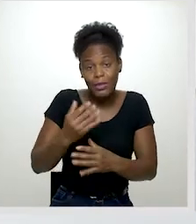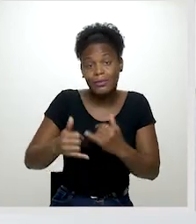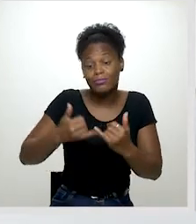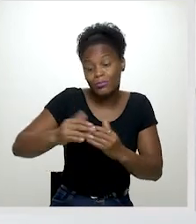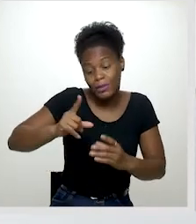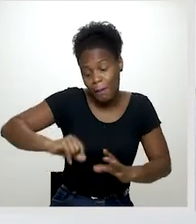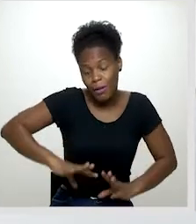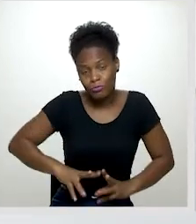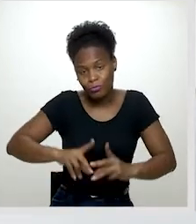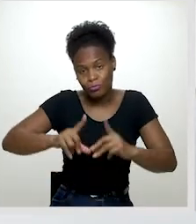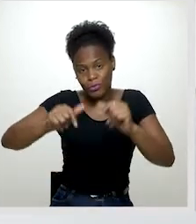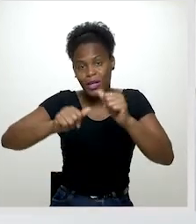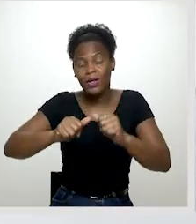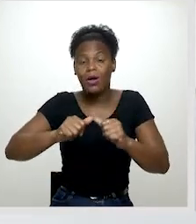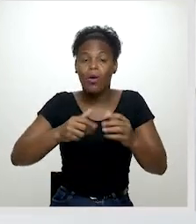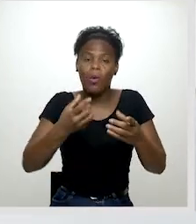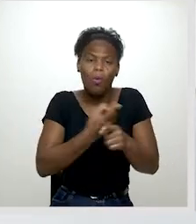os compostos orgânicos,